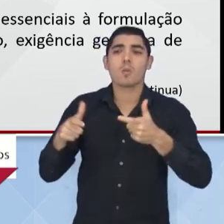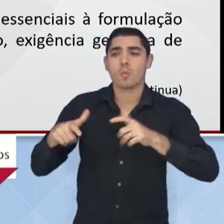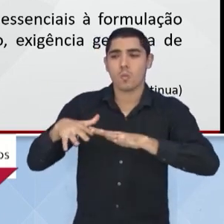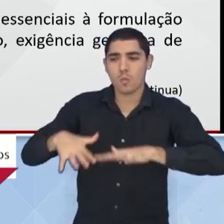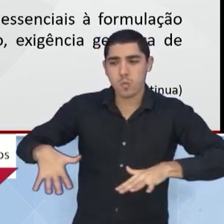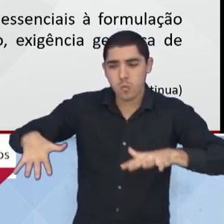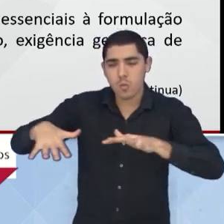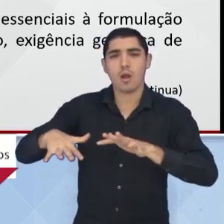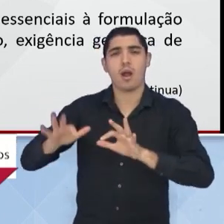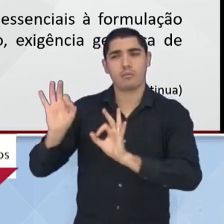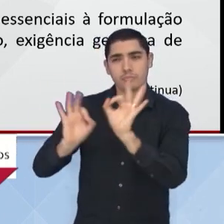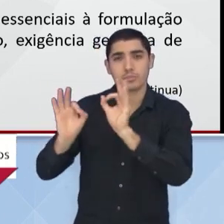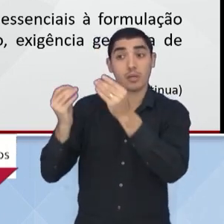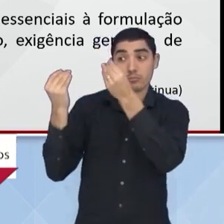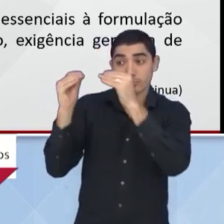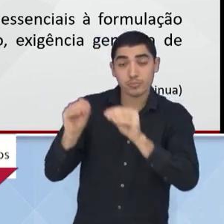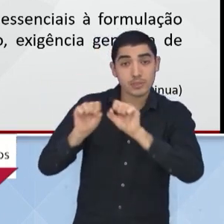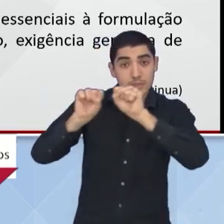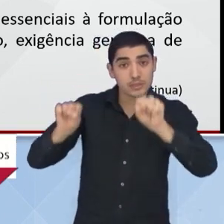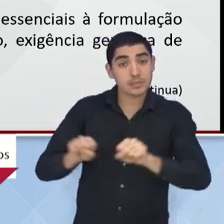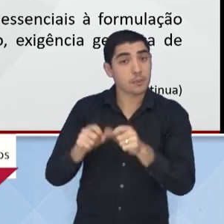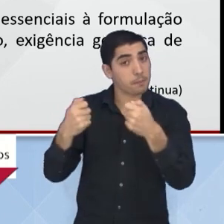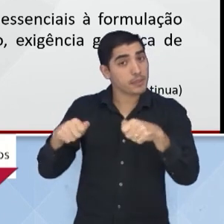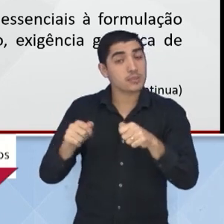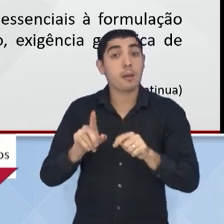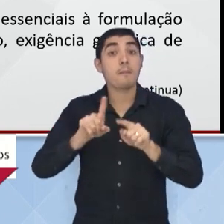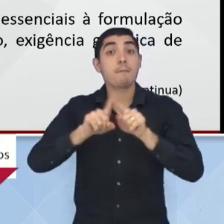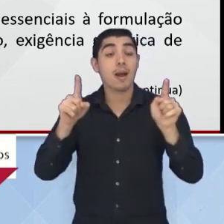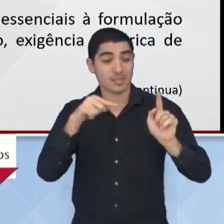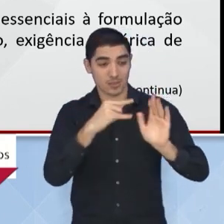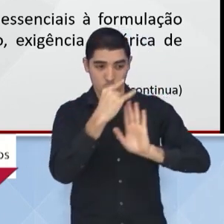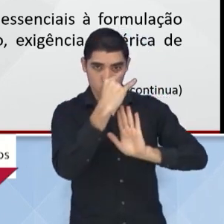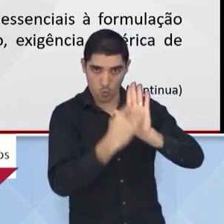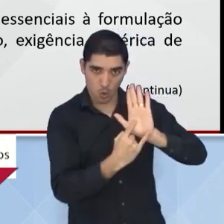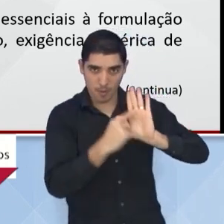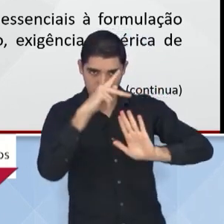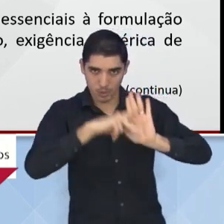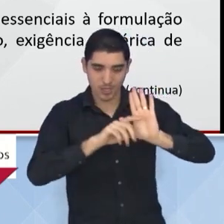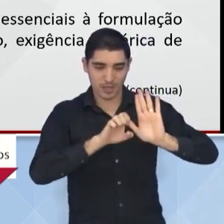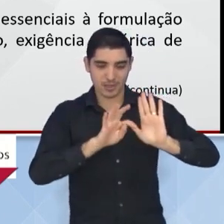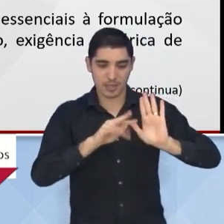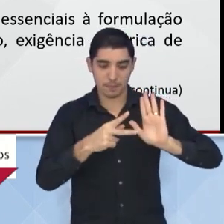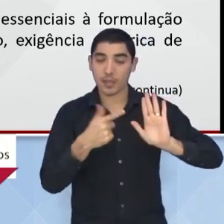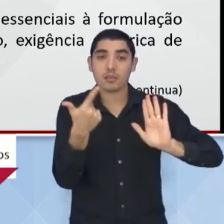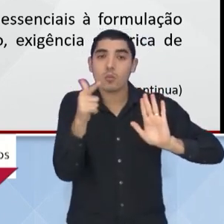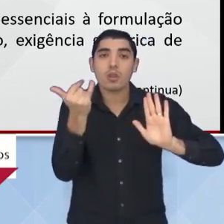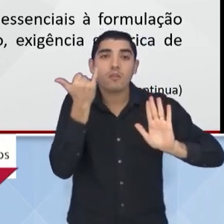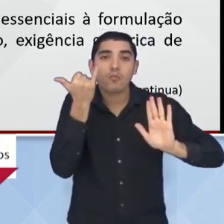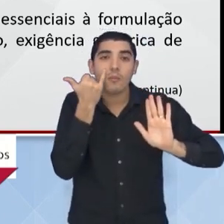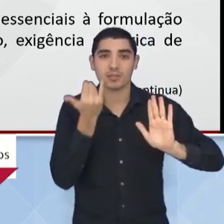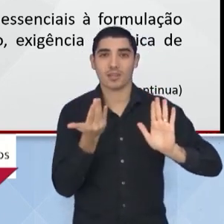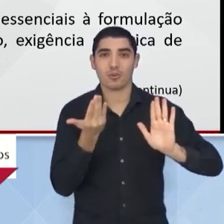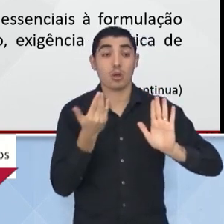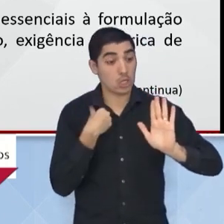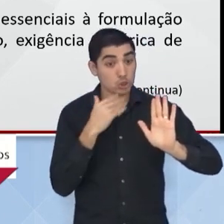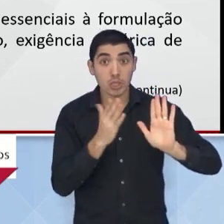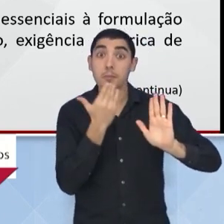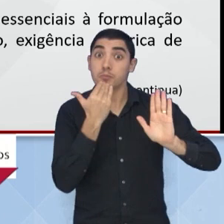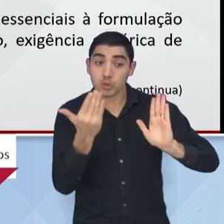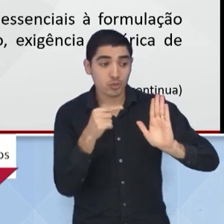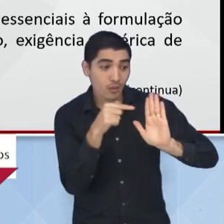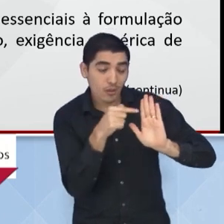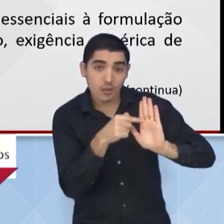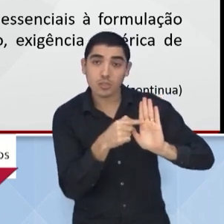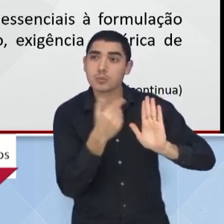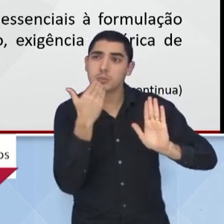E essas informações não estavam no estudo técnico preliminar embora você pudesse conseguir essa informação requisitando perguntando eh era muito